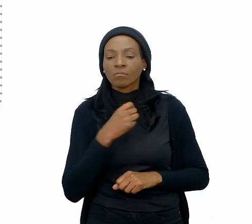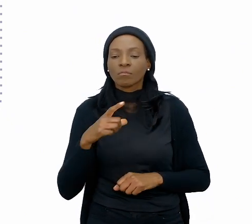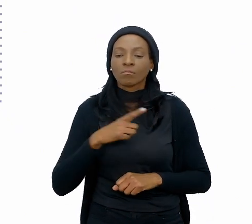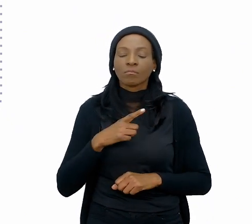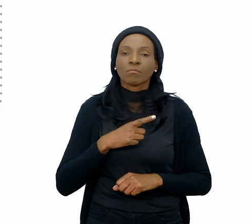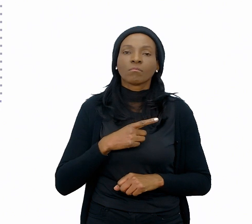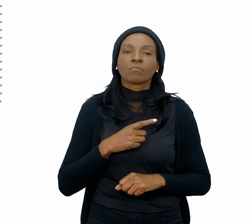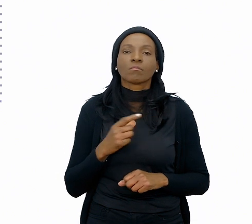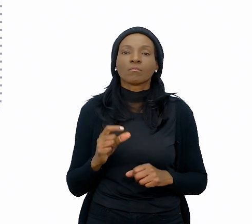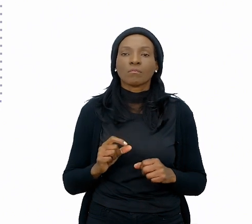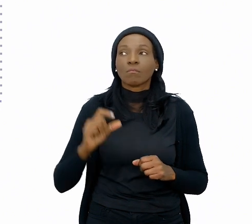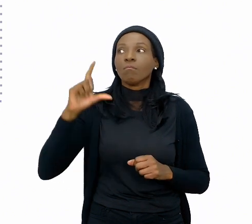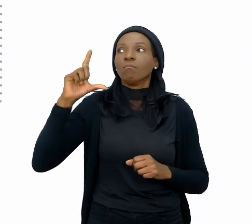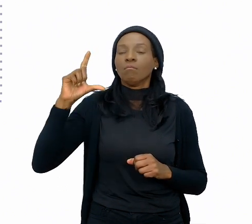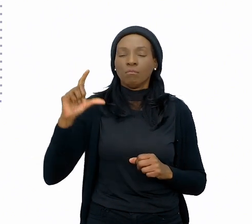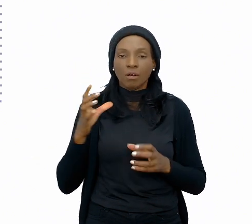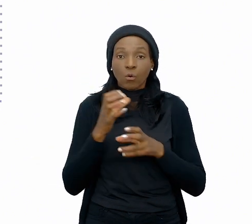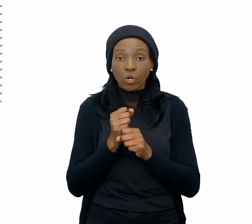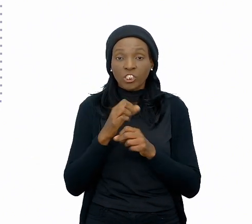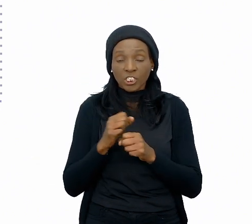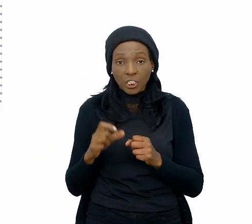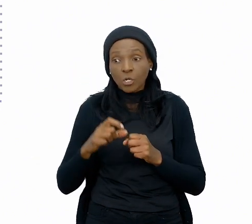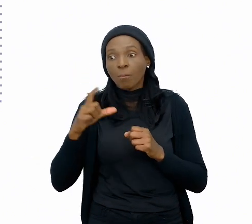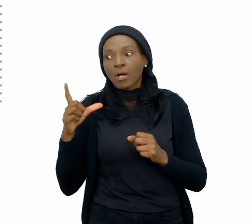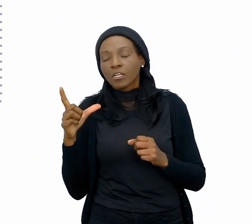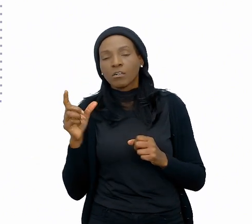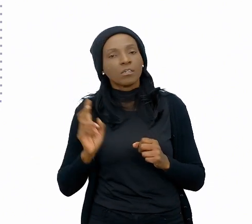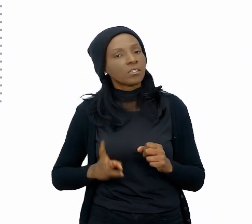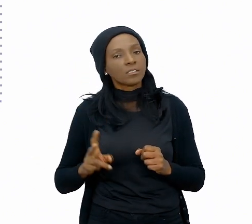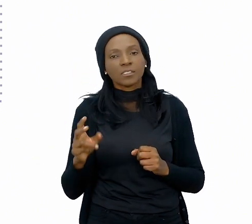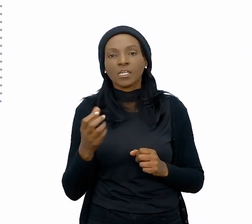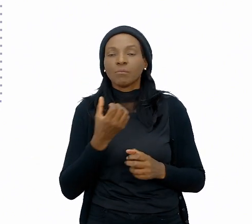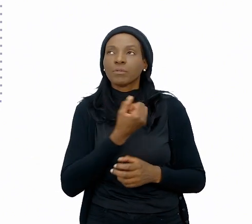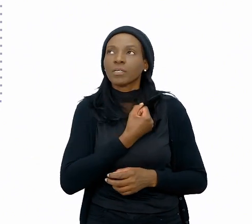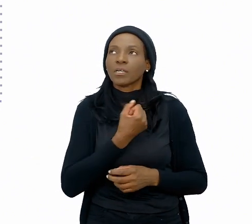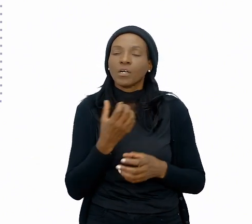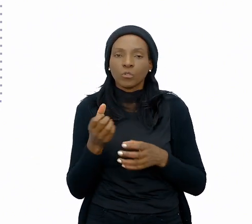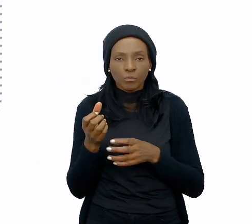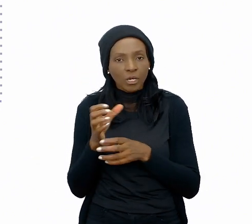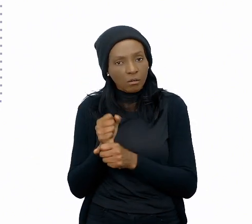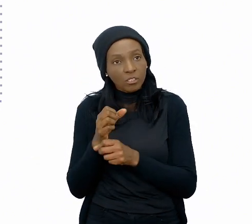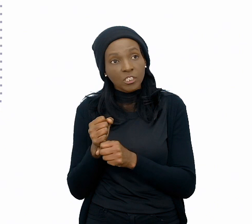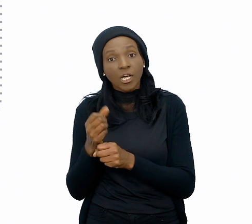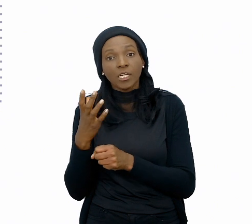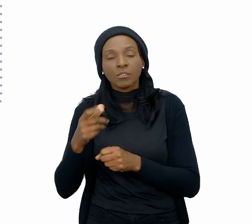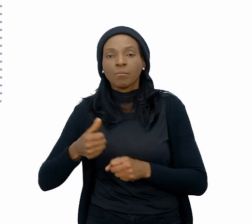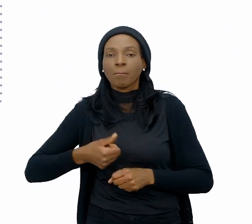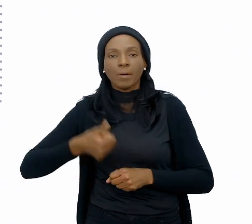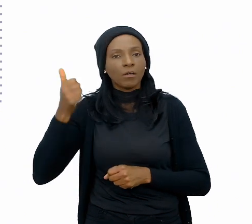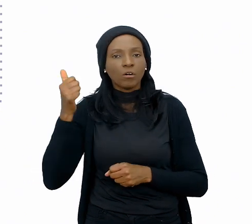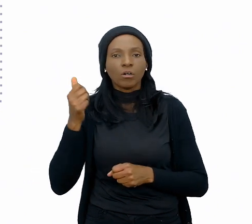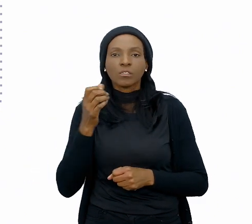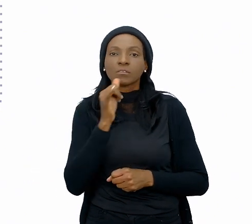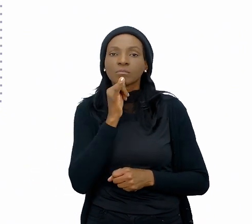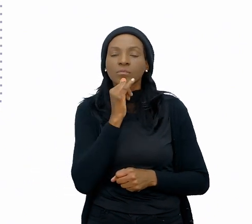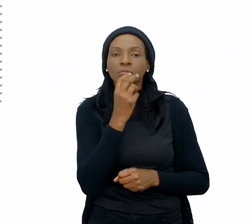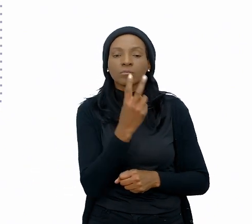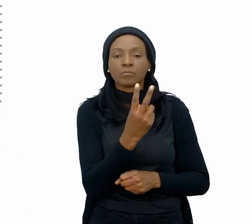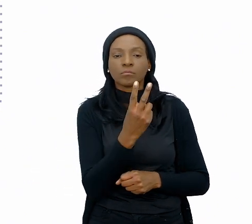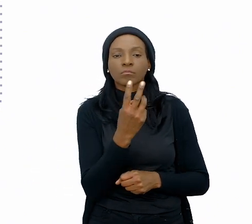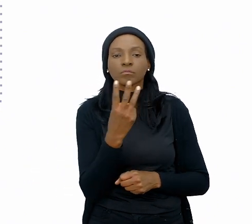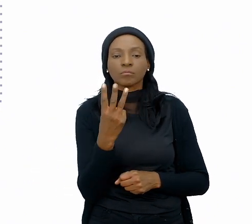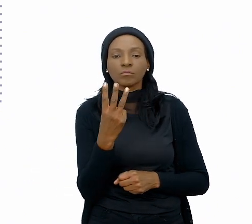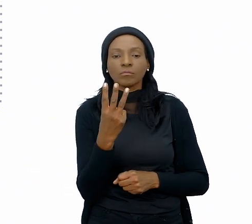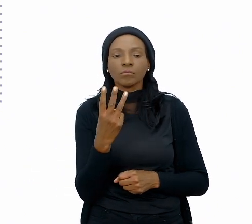algarismos que o outro, né, ele será sempre o maior. Então, por exemplo, o número 23, como está aí na